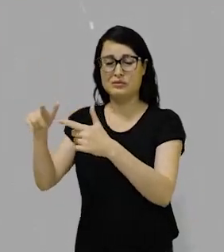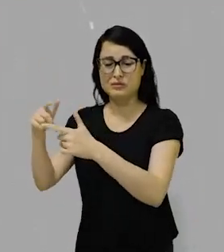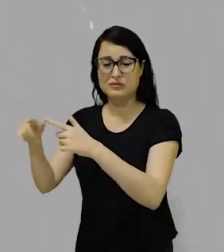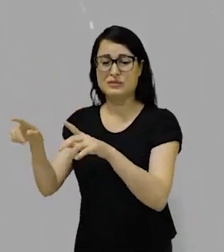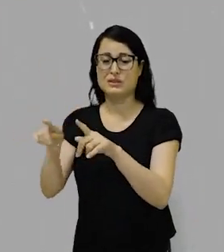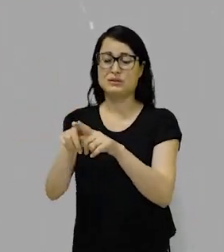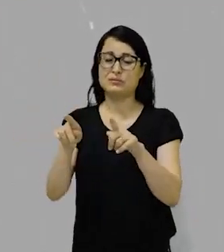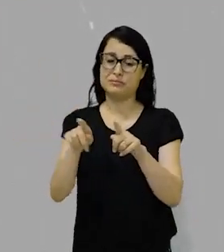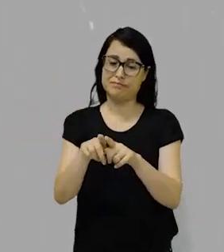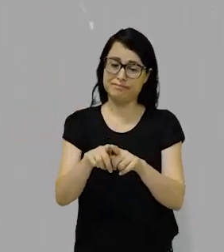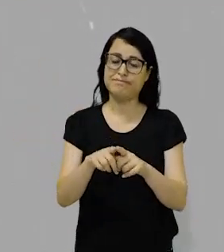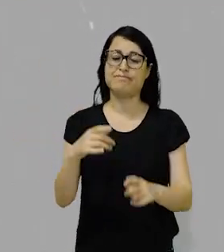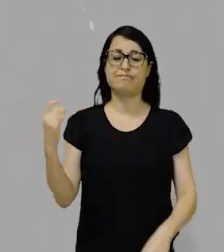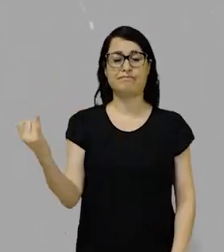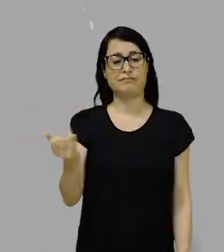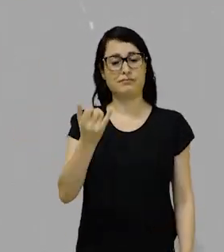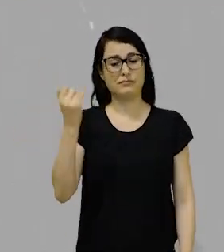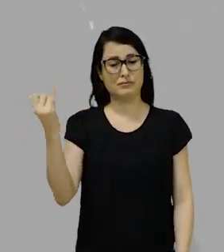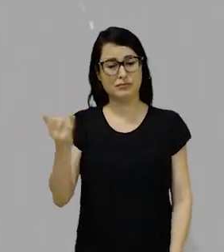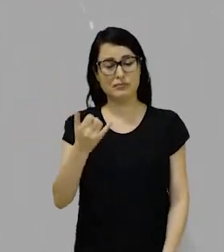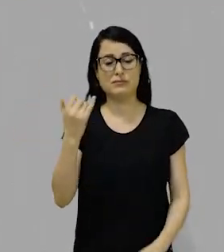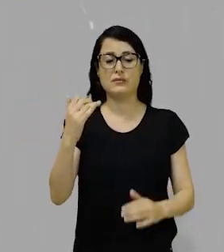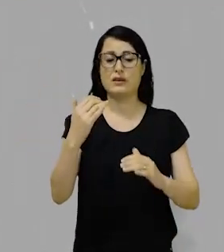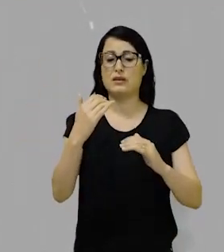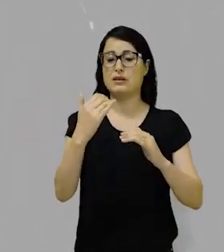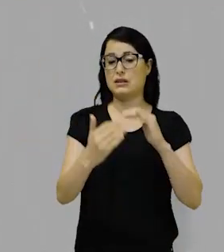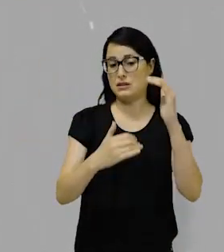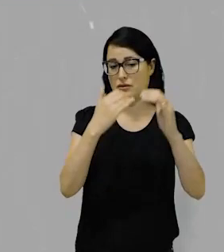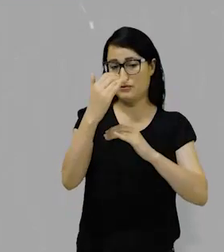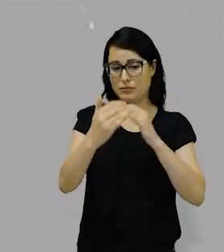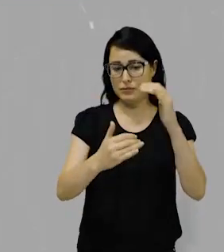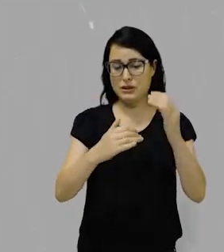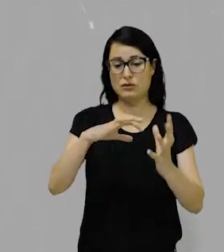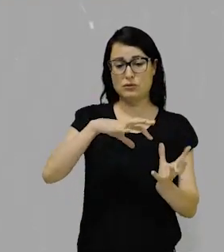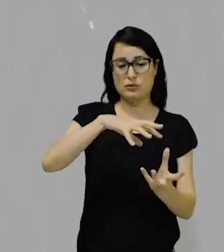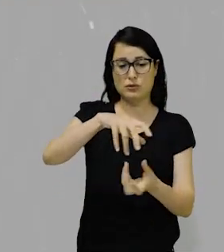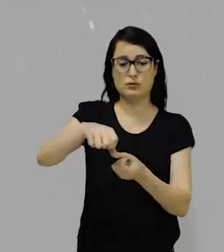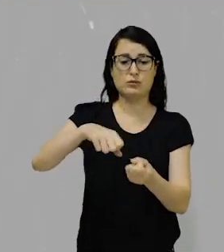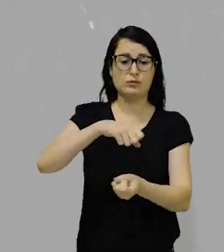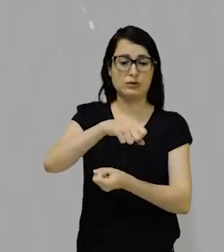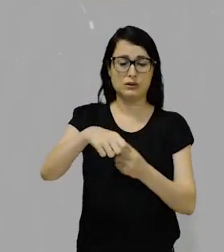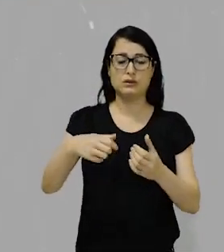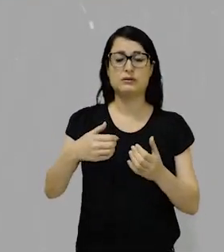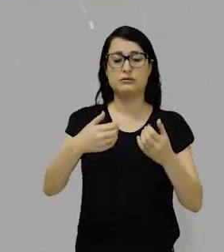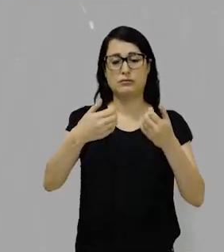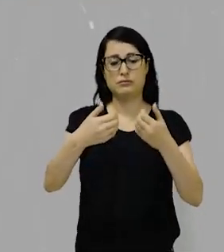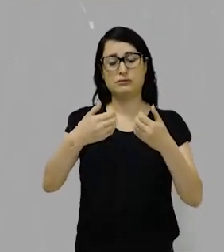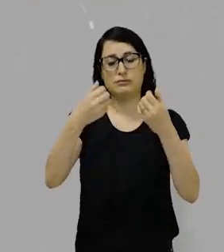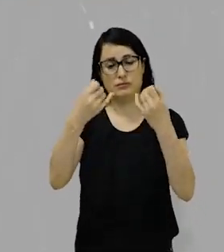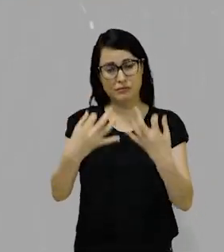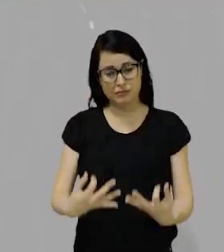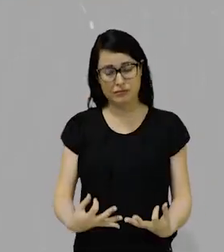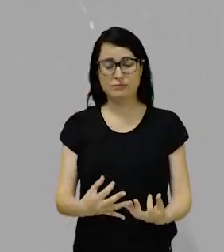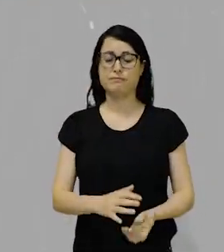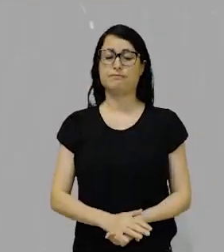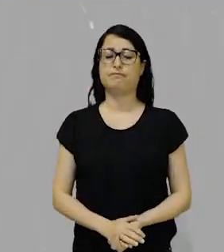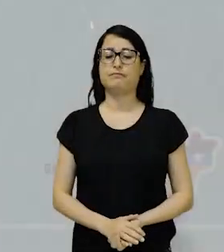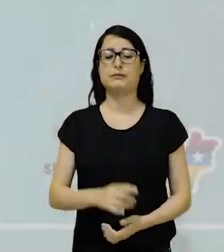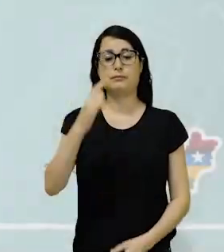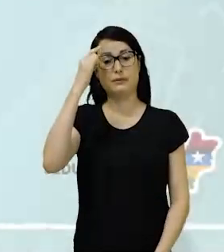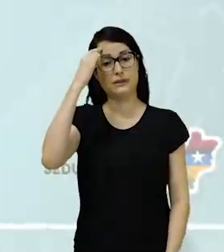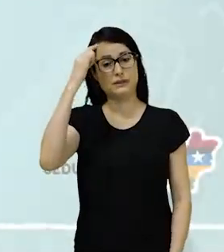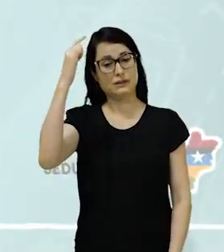mas também vai ser importante para o desenvolvimento sustentável que a gente vai falar mais à frente. Então, bora sintetizar esse